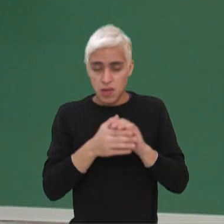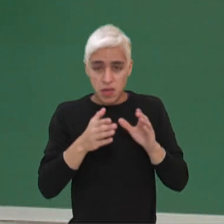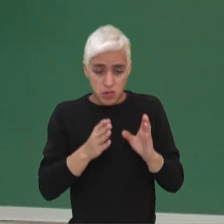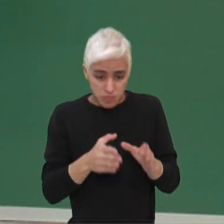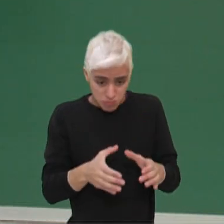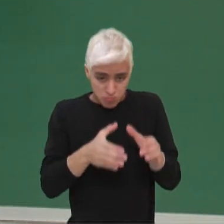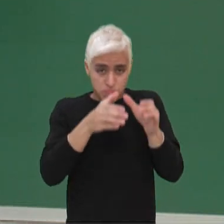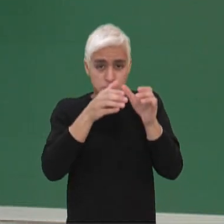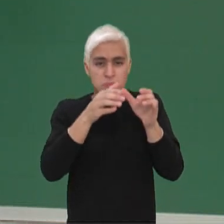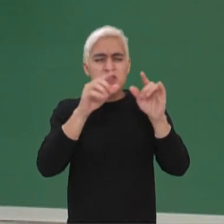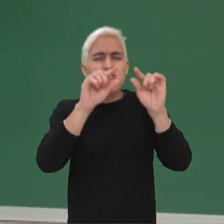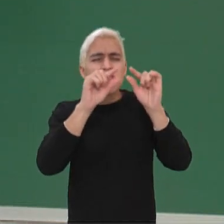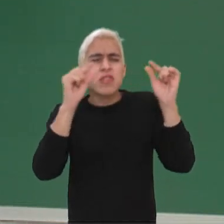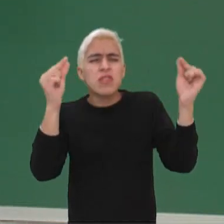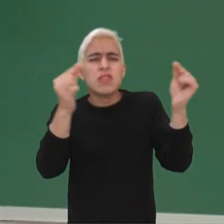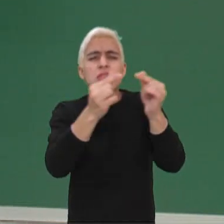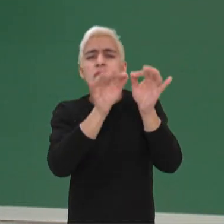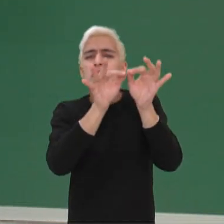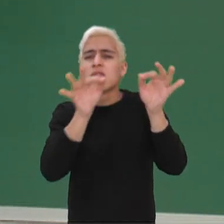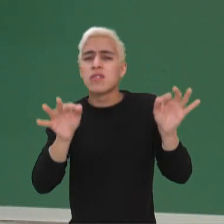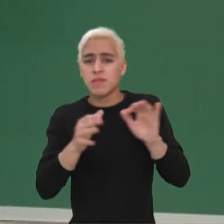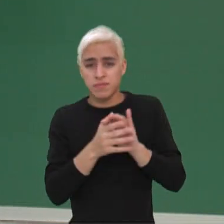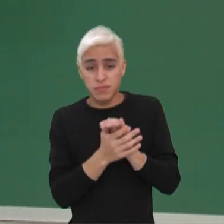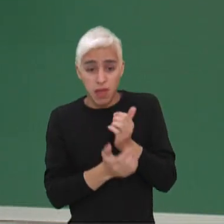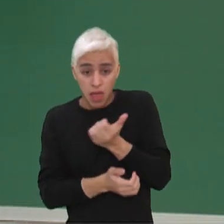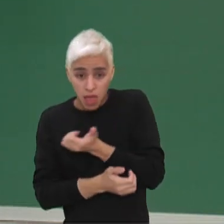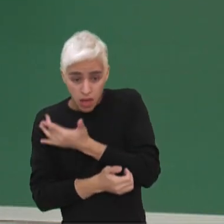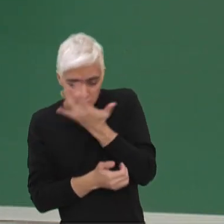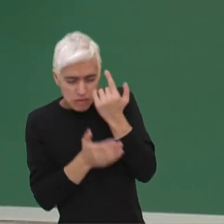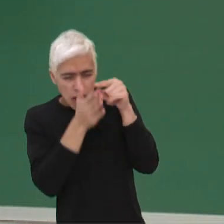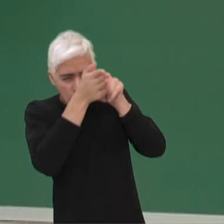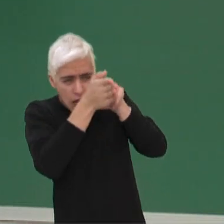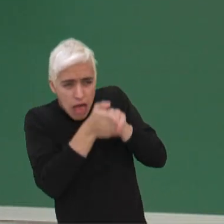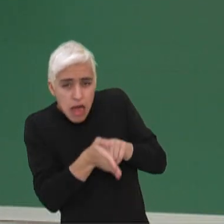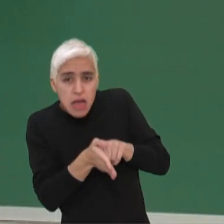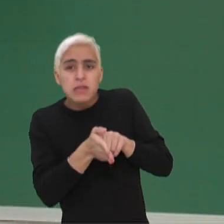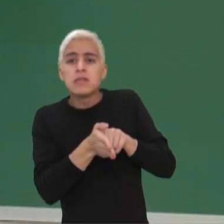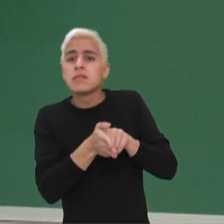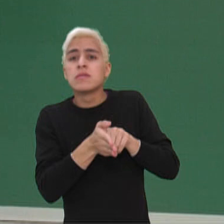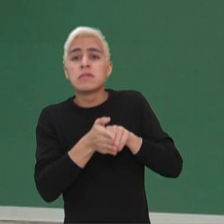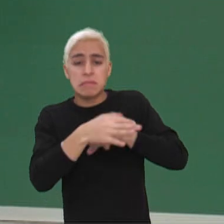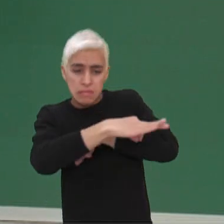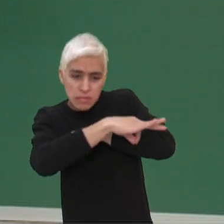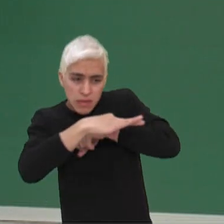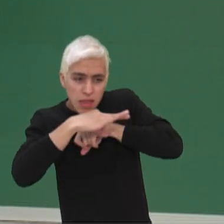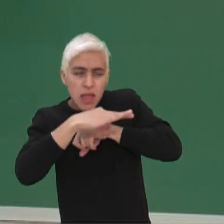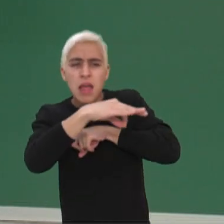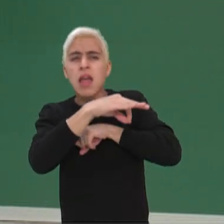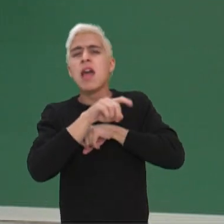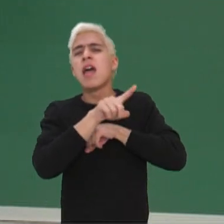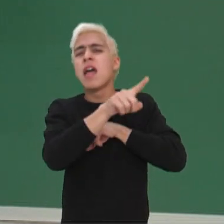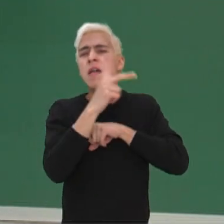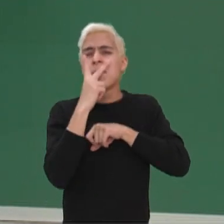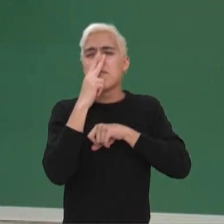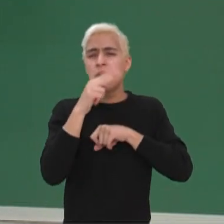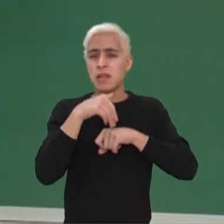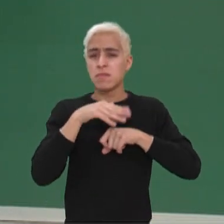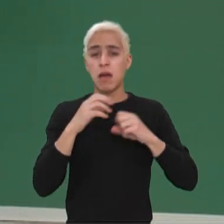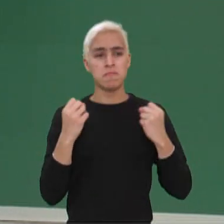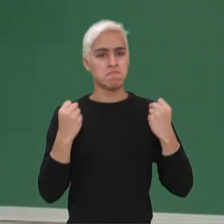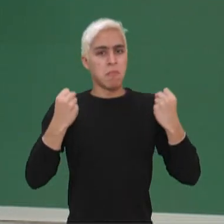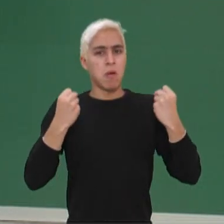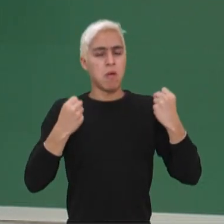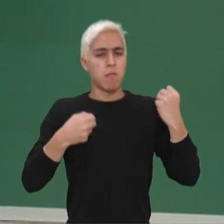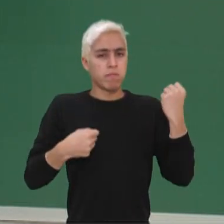dórico, que é o simples, alguns estudiosos de arquitetura defendem que remete mais à